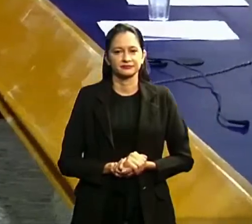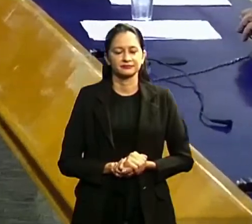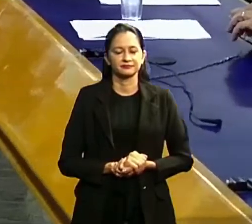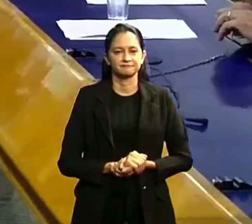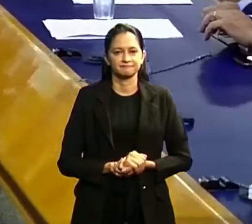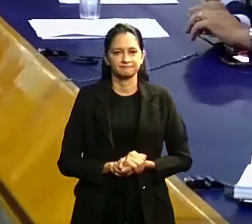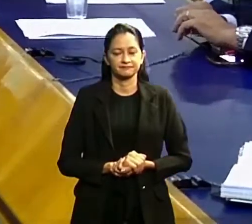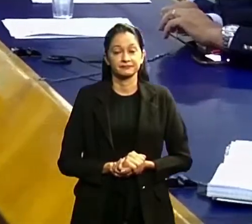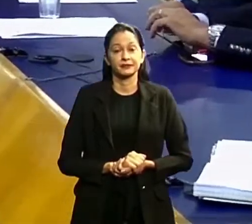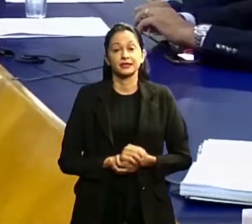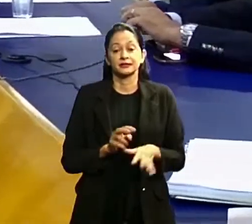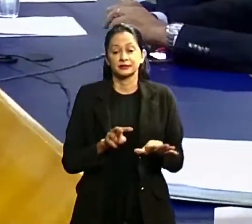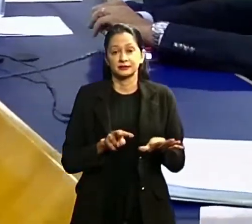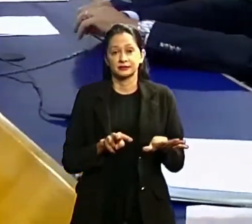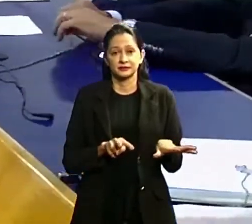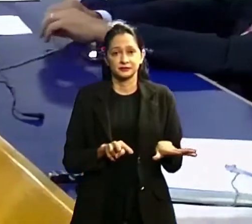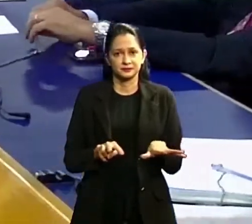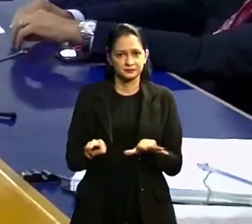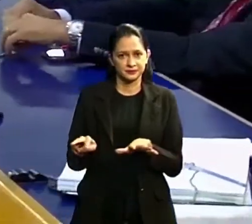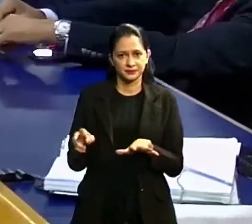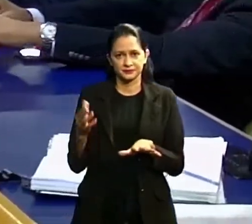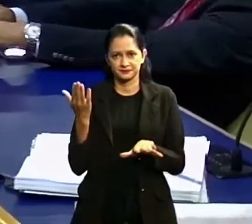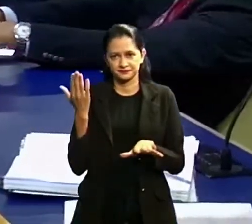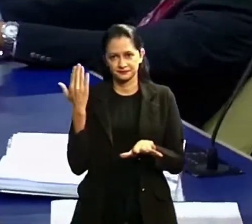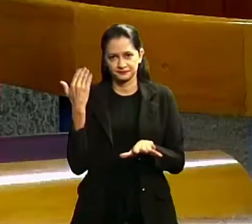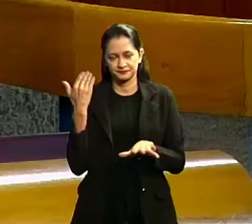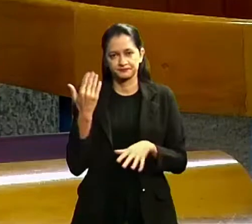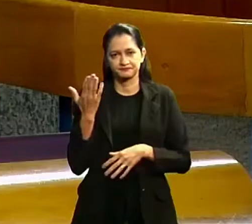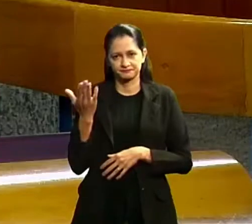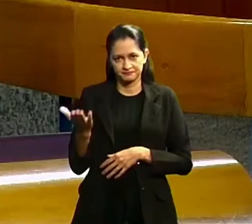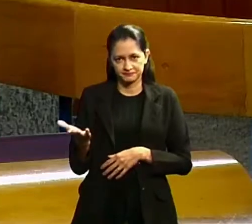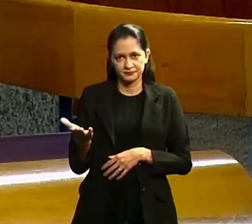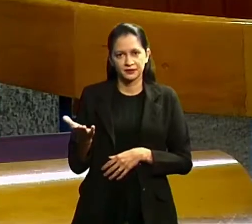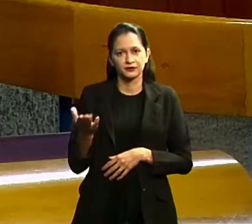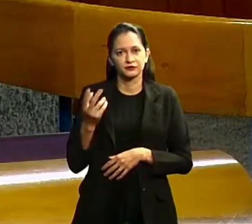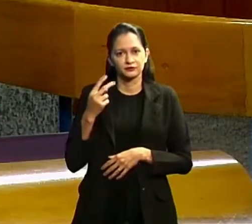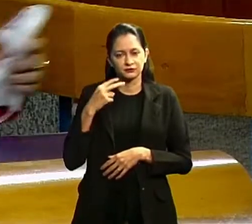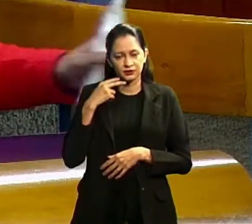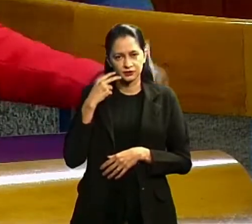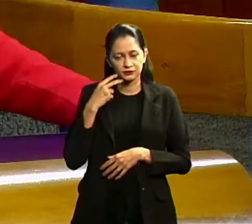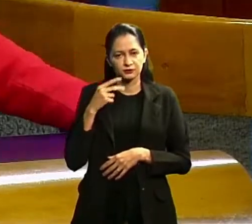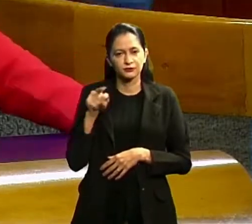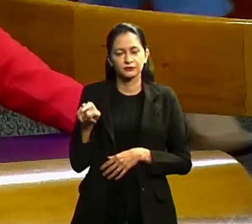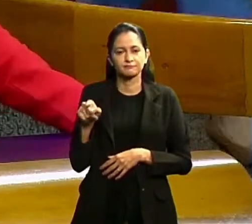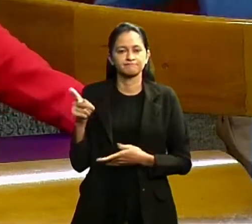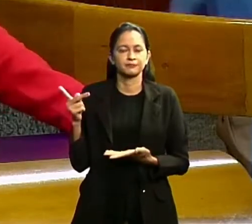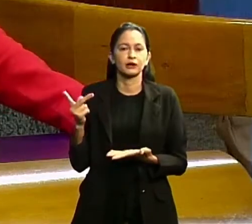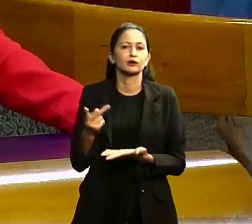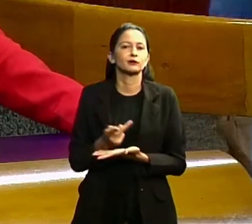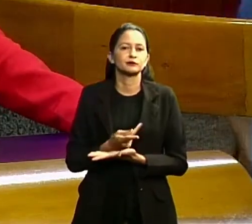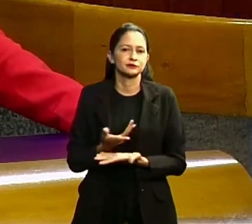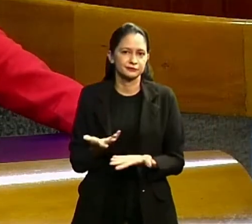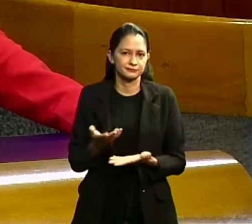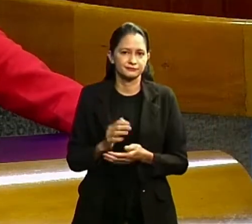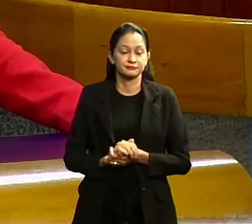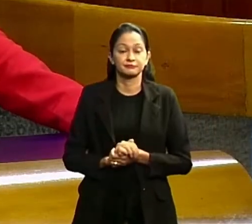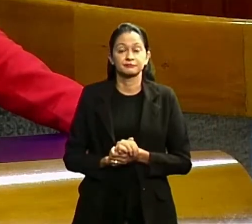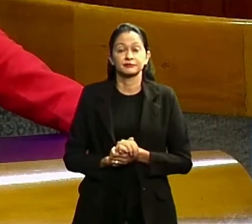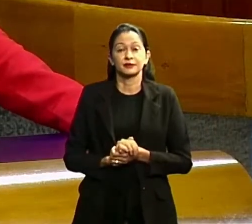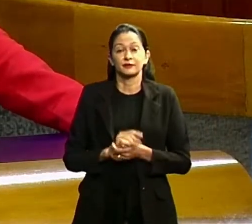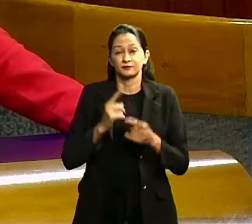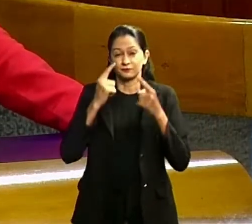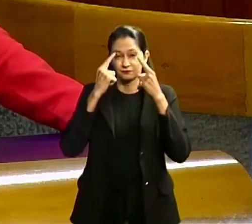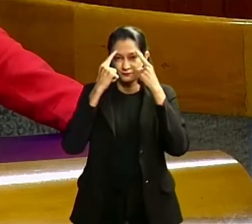Então, semana passada, a vereadora Camila Rosa, ela foi vítima de